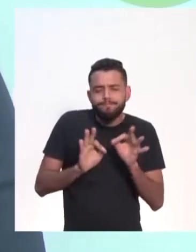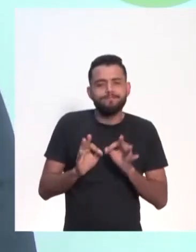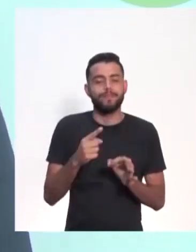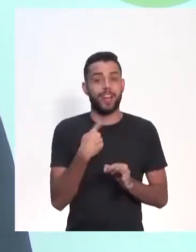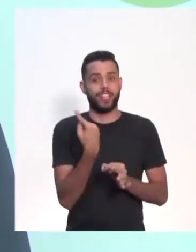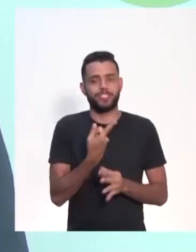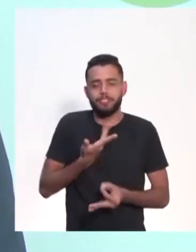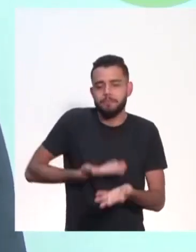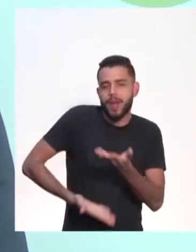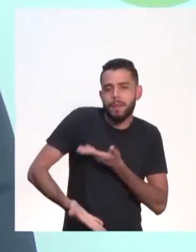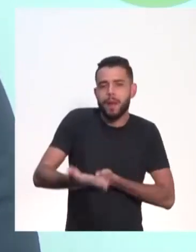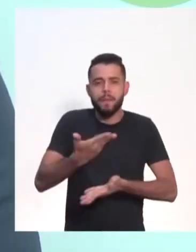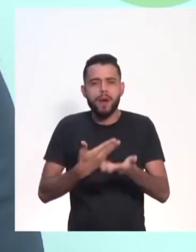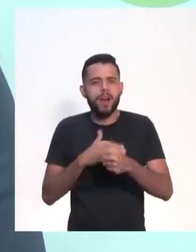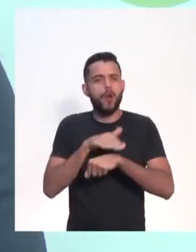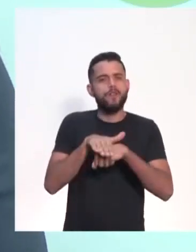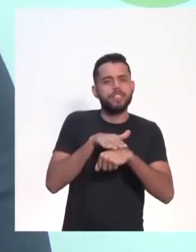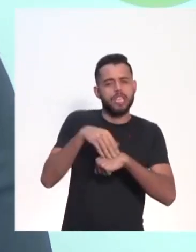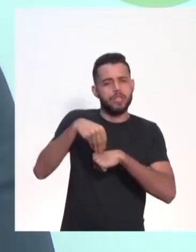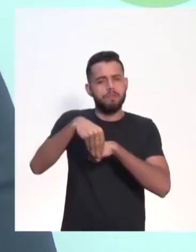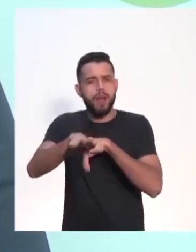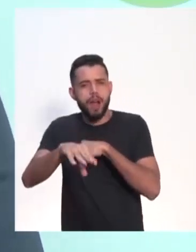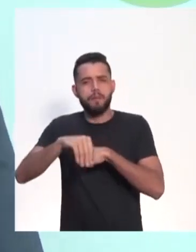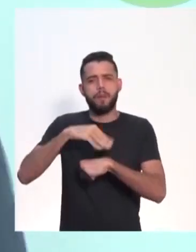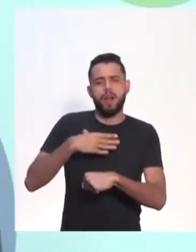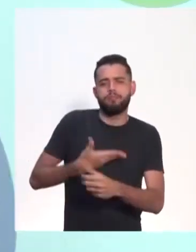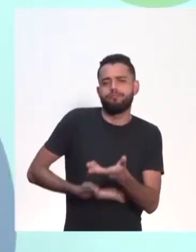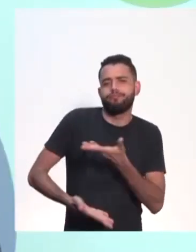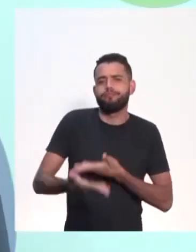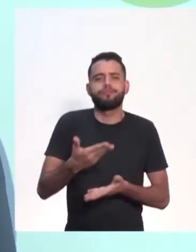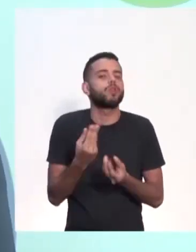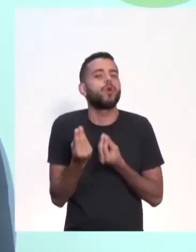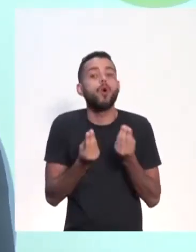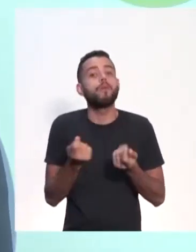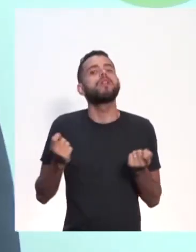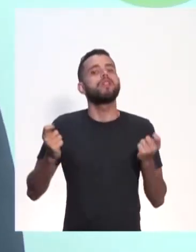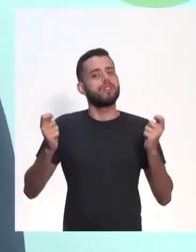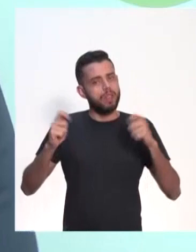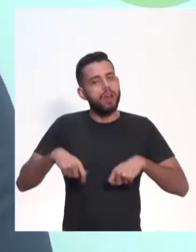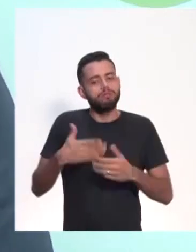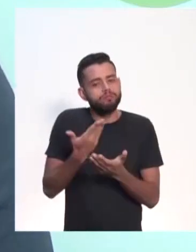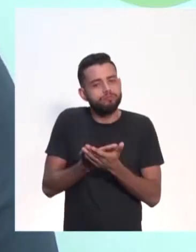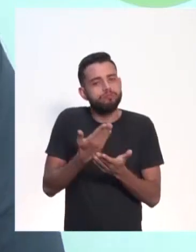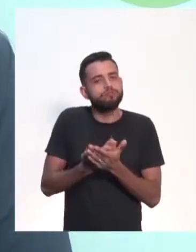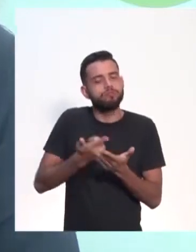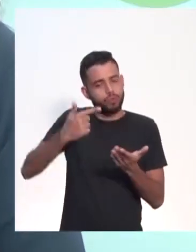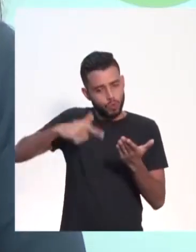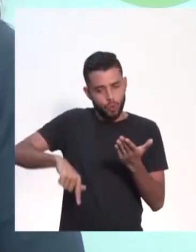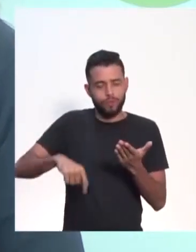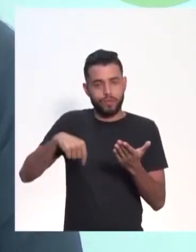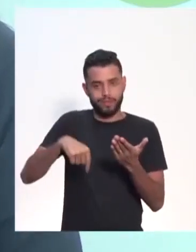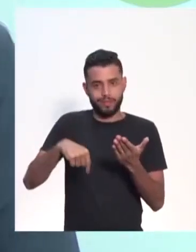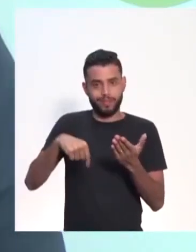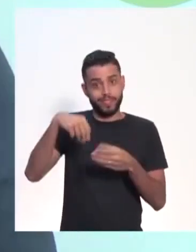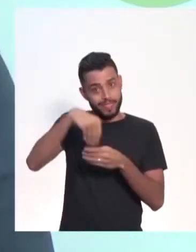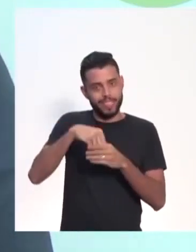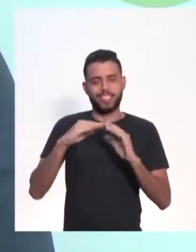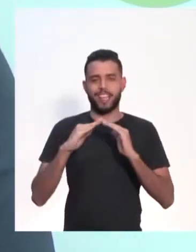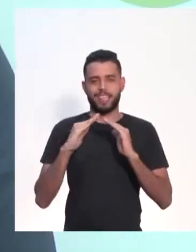gente trocar algumas ideias, algumas dicas de como a gente pode retomar os nossos estudos dentro de casa. E,